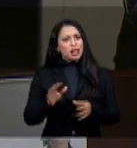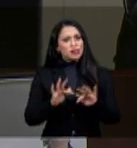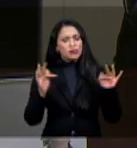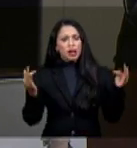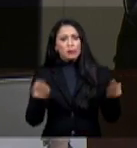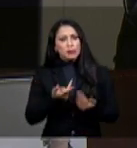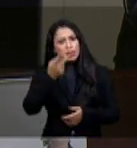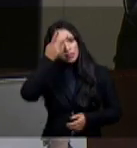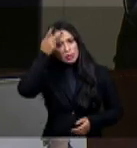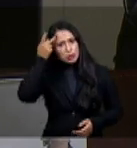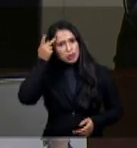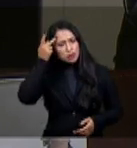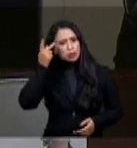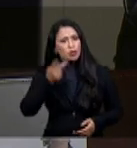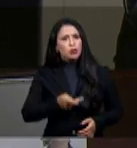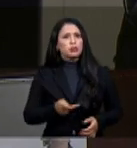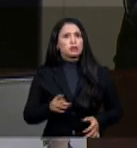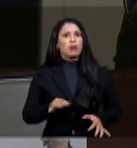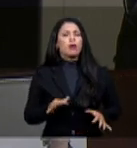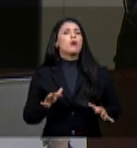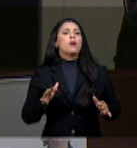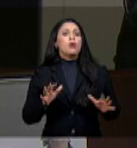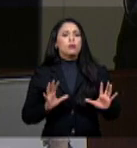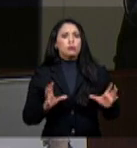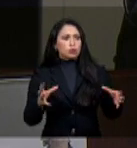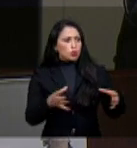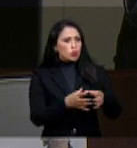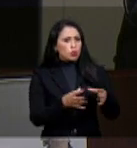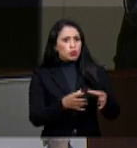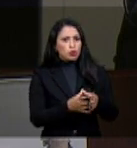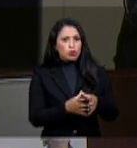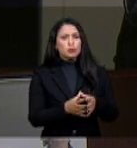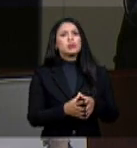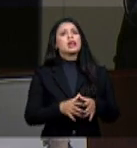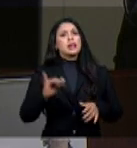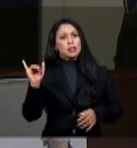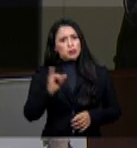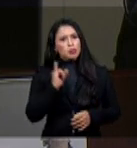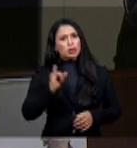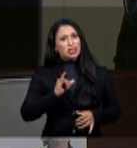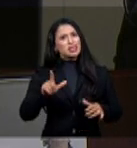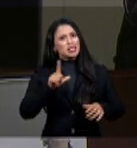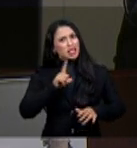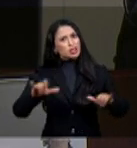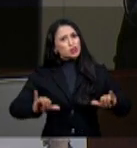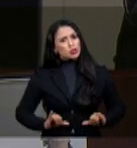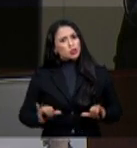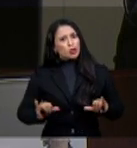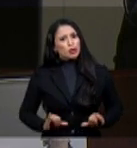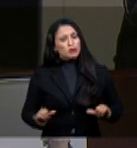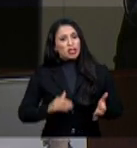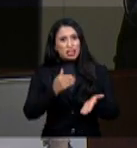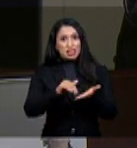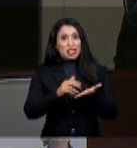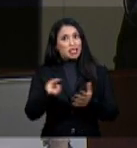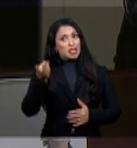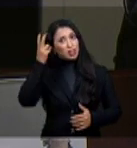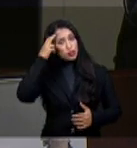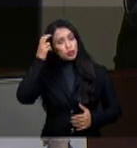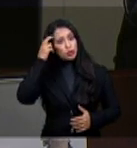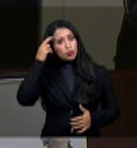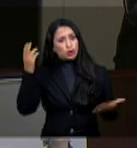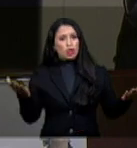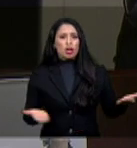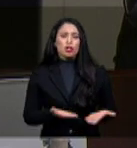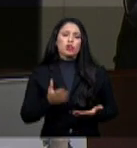multidão indispensável tem sido ofendida diariamente nas redes e sofrido retaliações da própria Secretaria de Cultura, que hoje